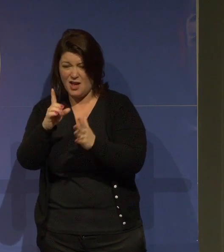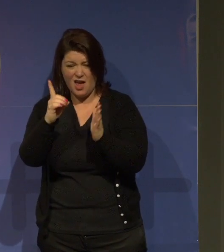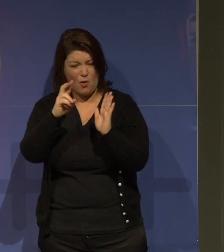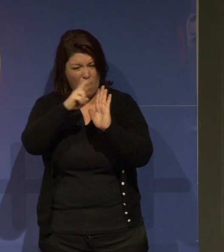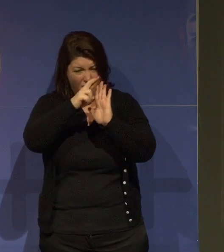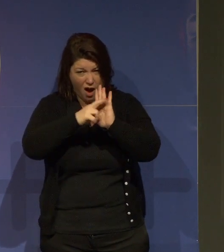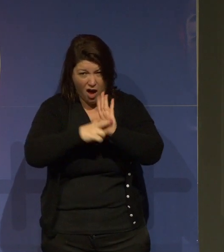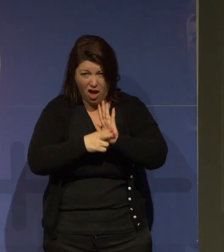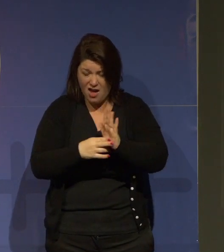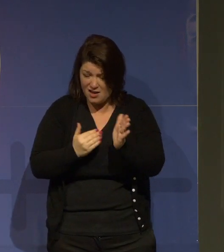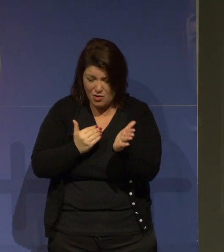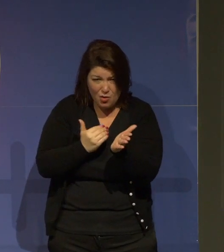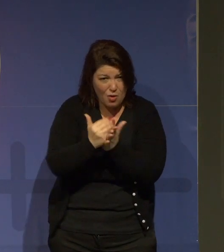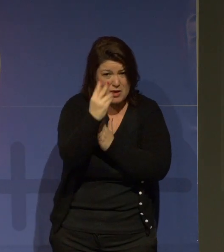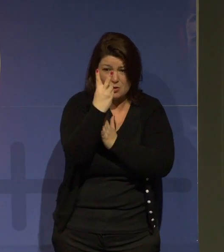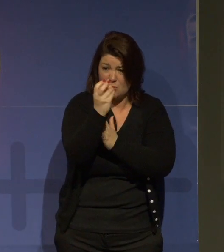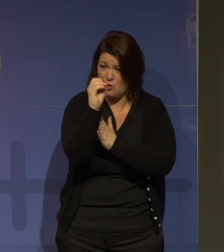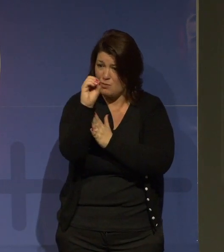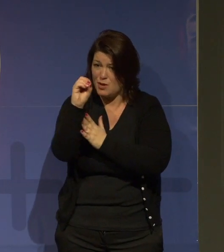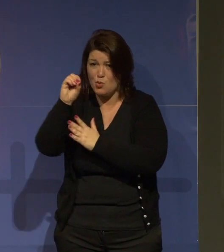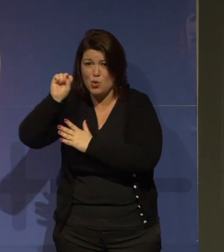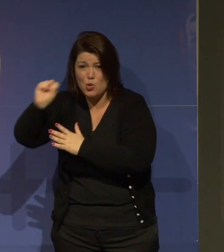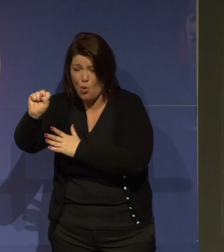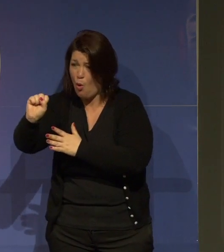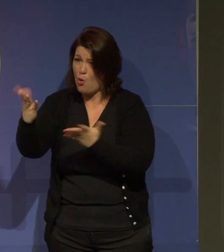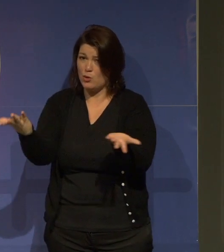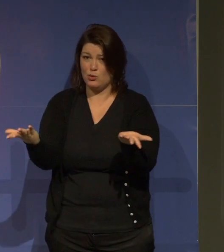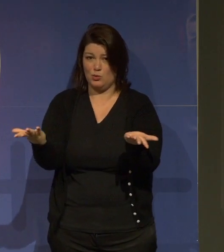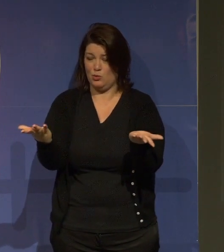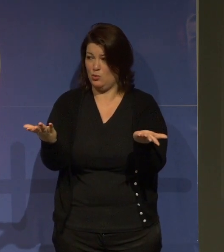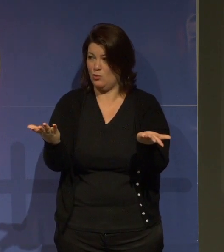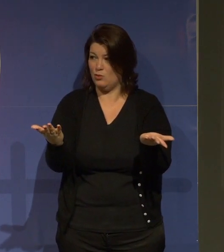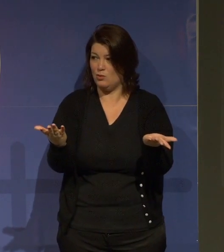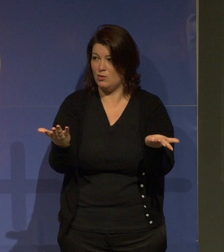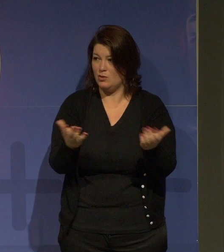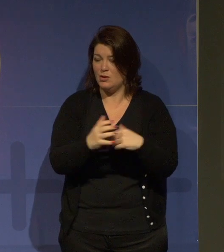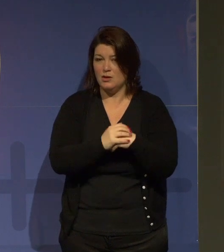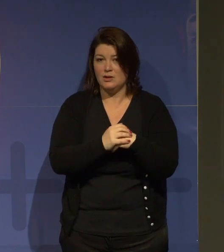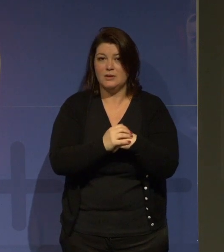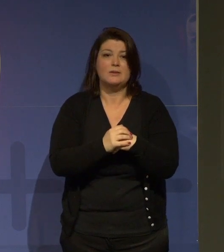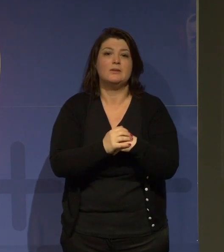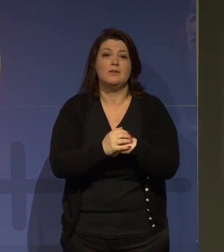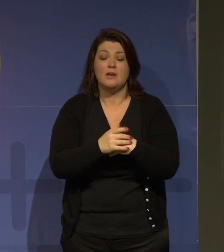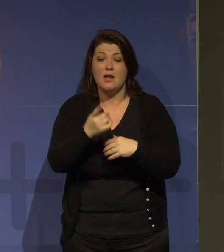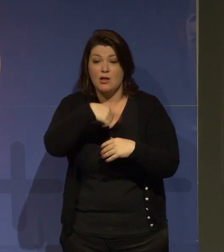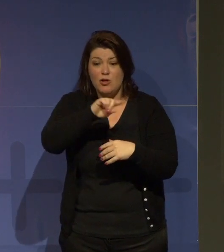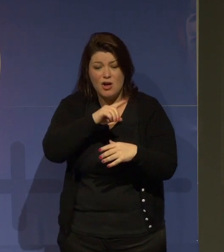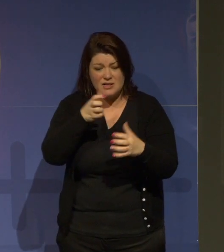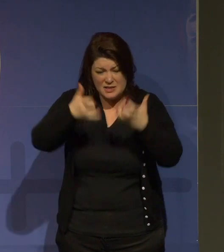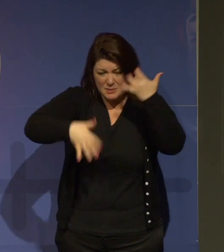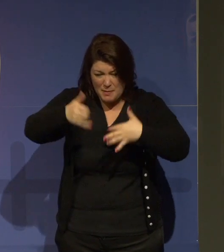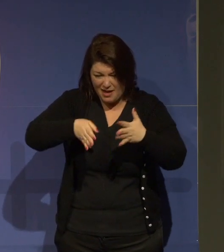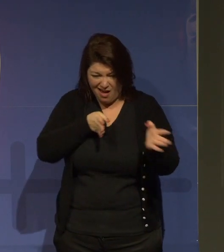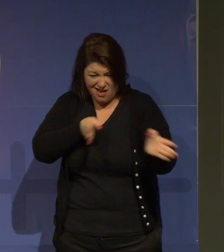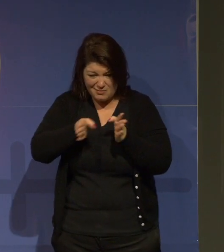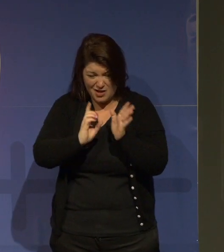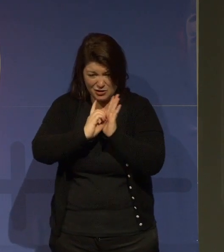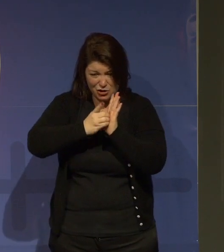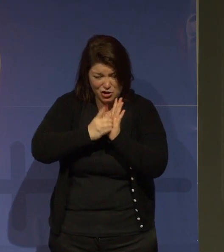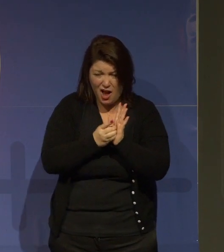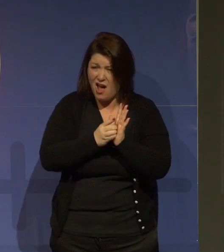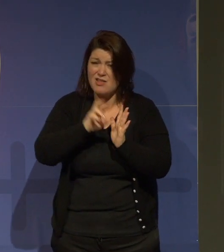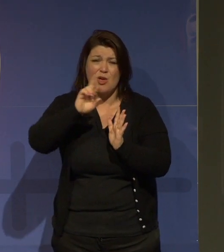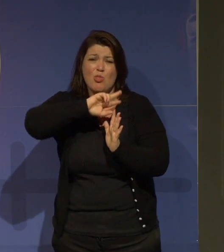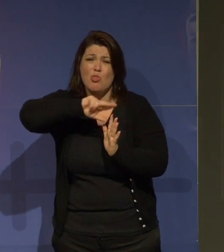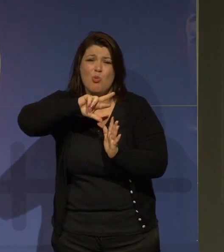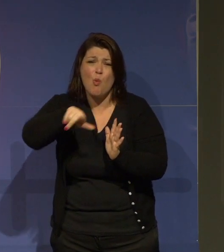diretrizes. Então, é algo que, assim, a gente quando a gente fala de acessibilidade digital, a gente não está falando